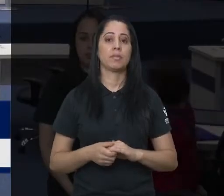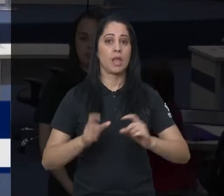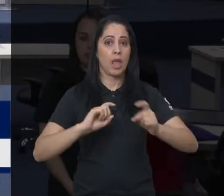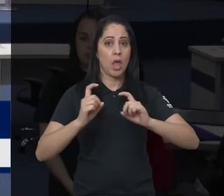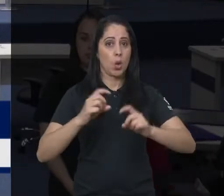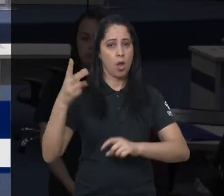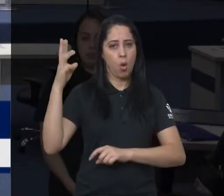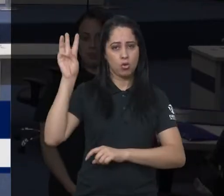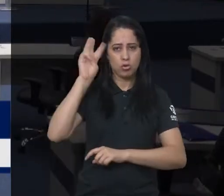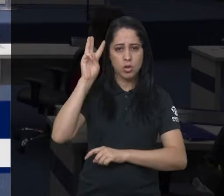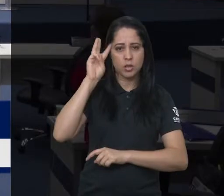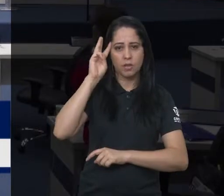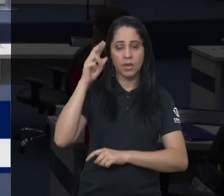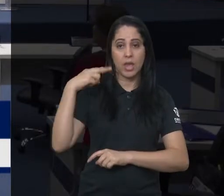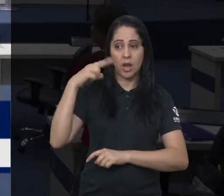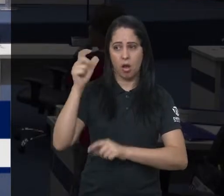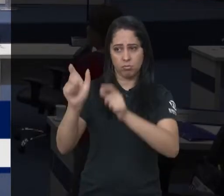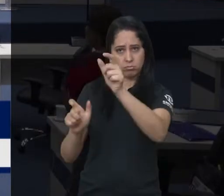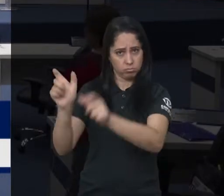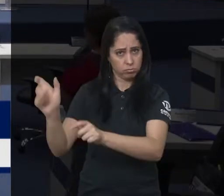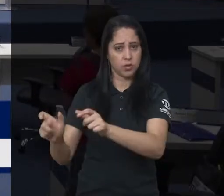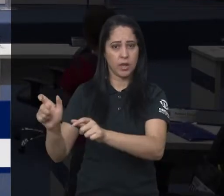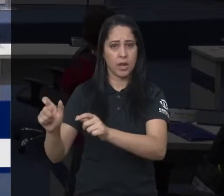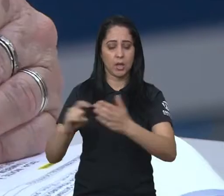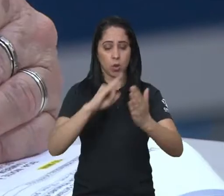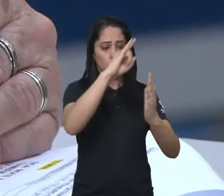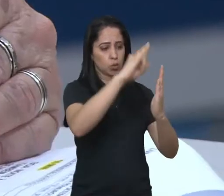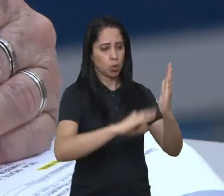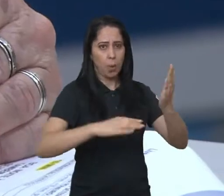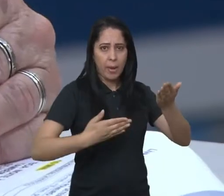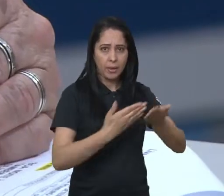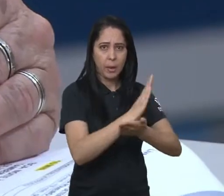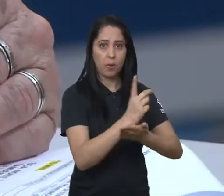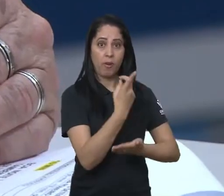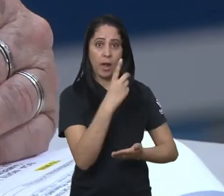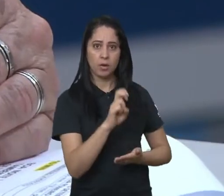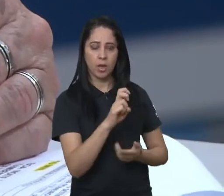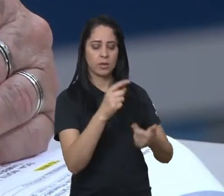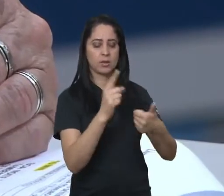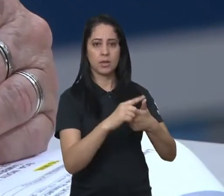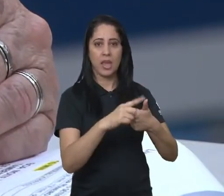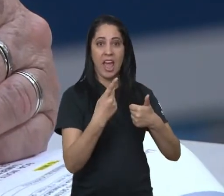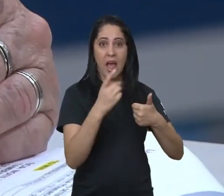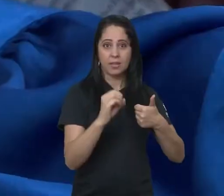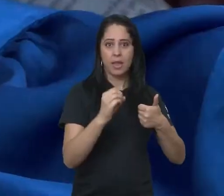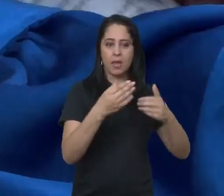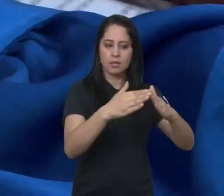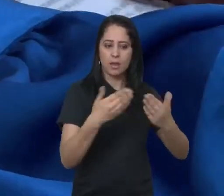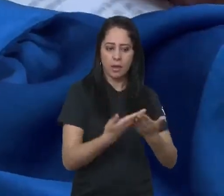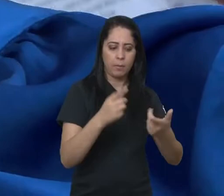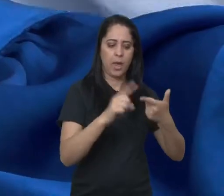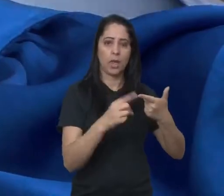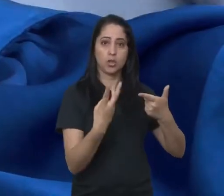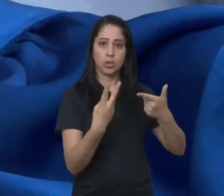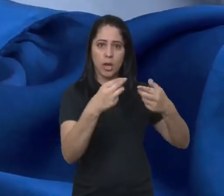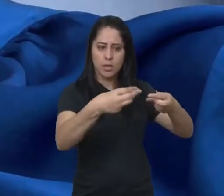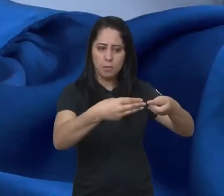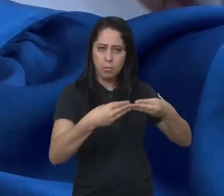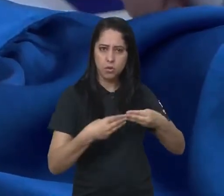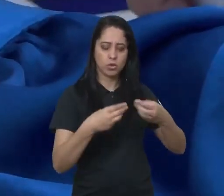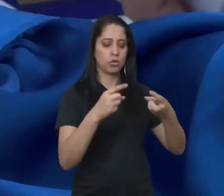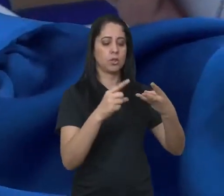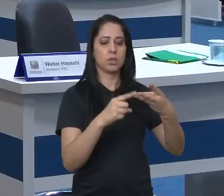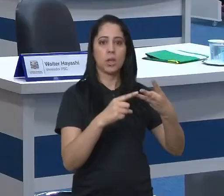Na sessão desta terça-feira, os vereadores aprovaram 15 documentos, entre eles 10 requerimentos,